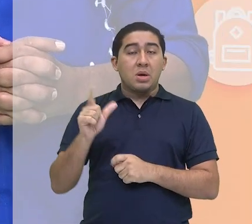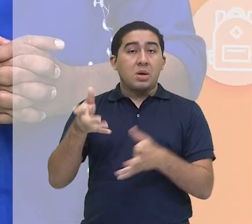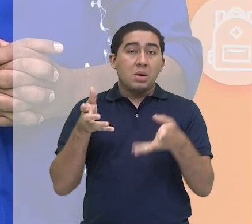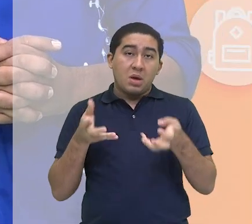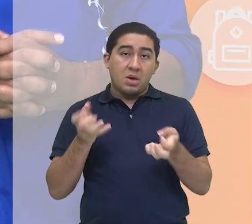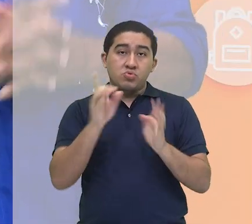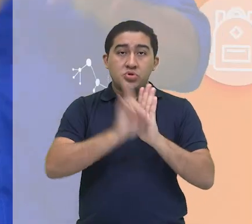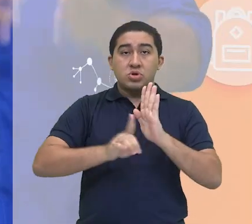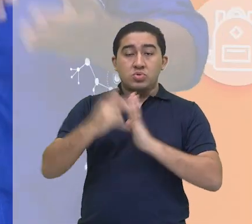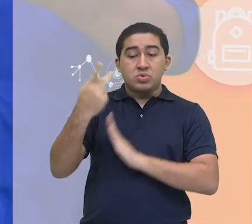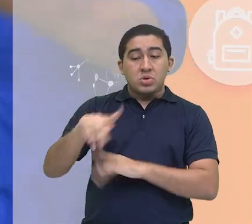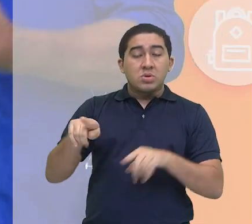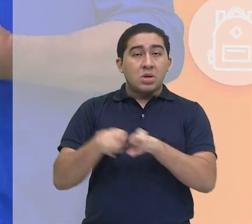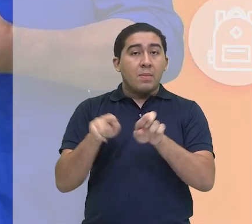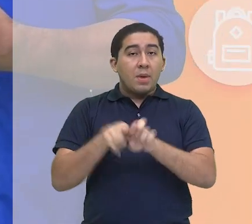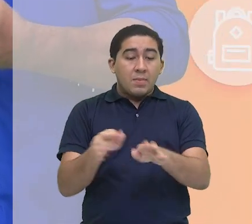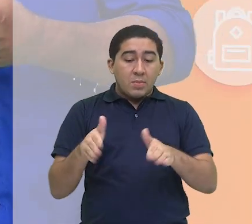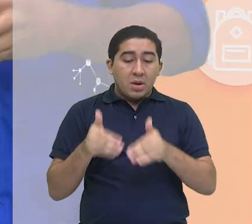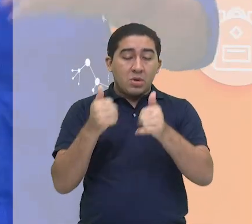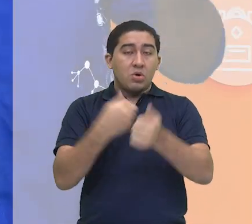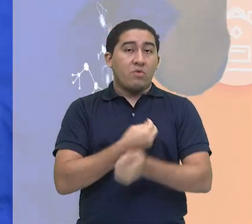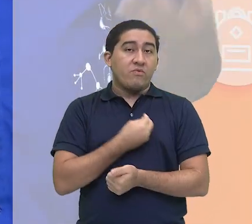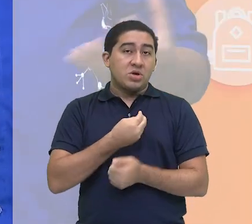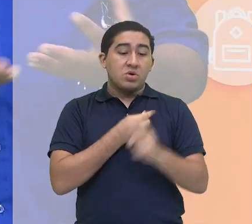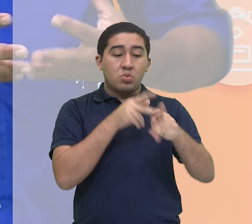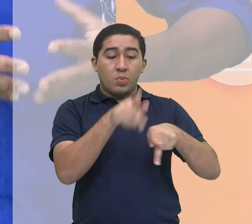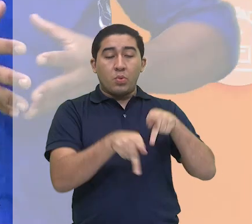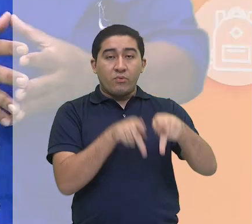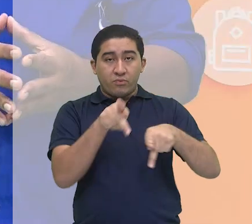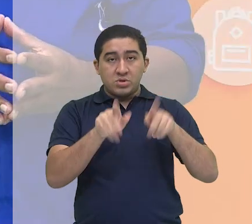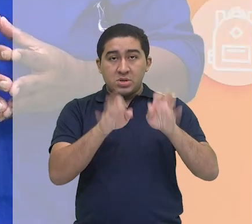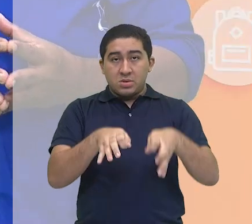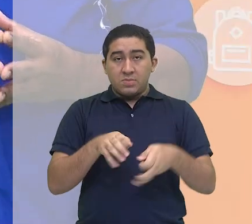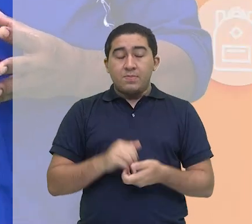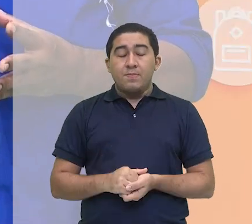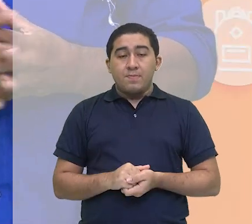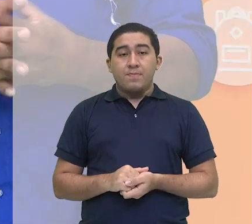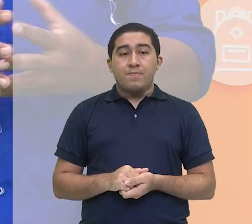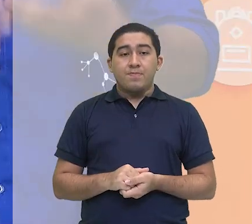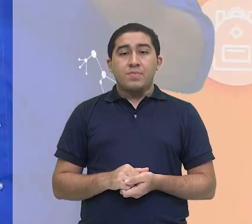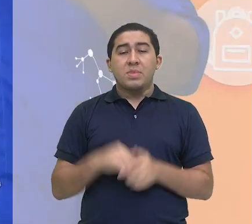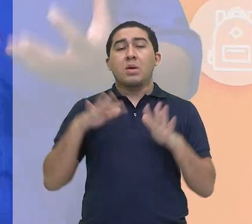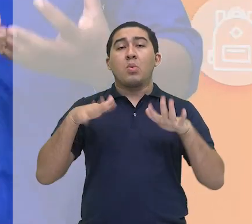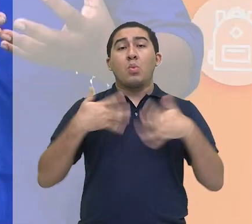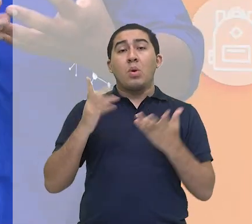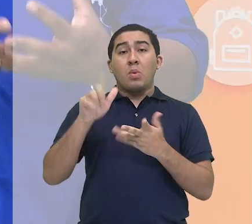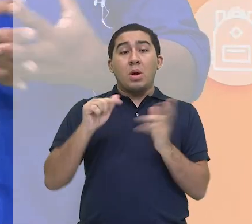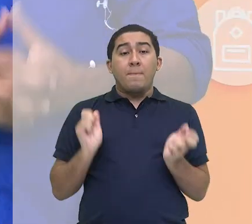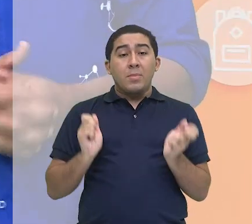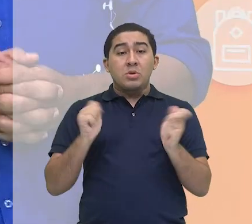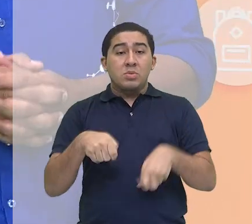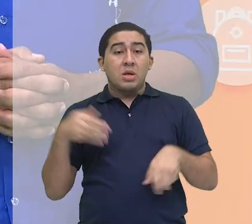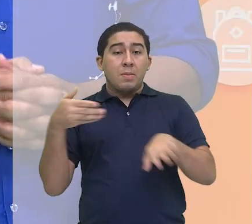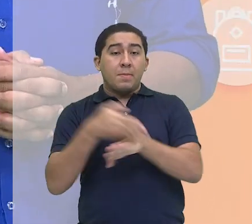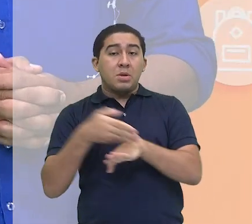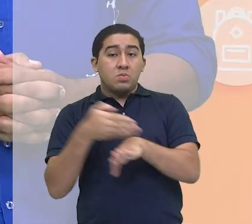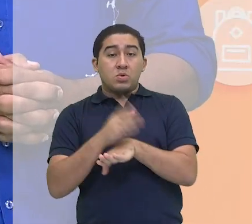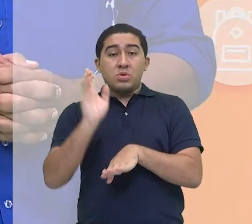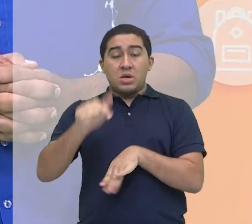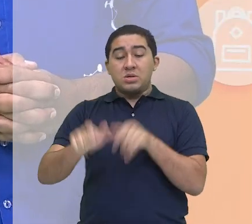ali para o bem da população, o bem do povo que está ali. E quais são, então, as formas de